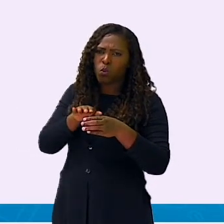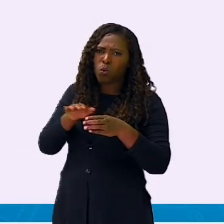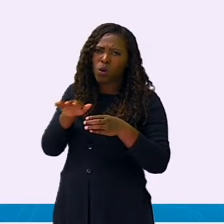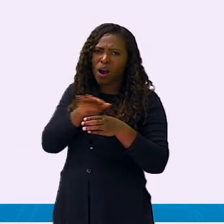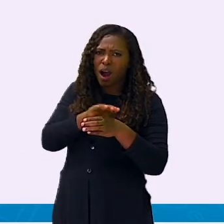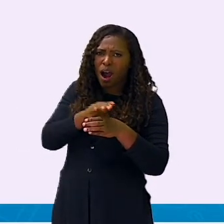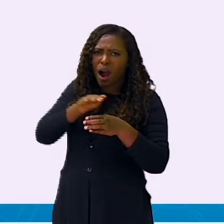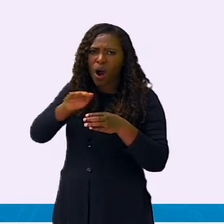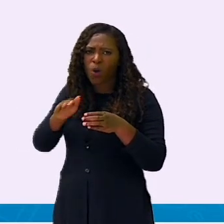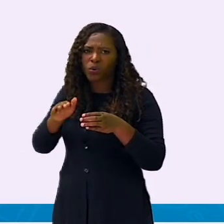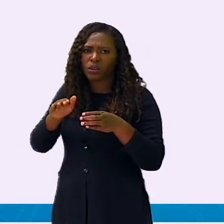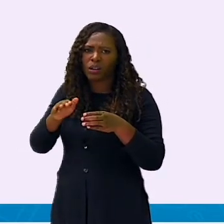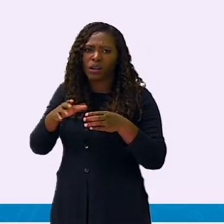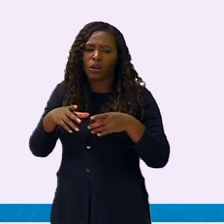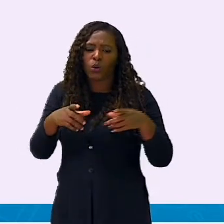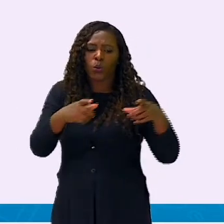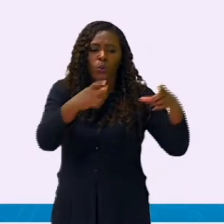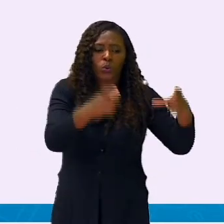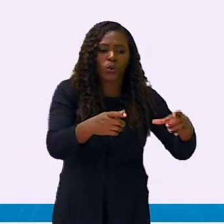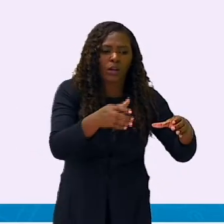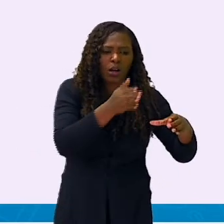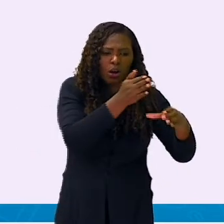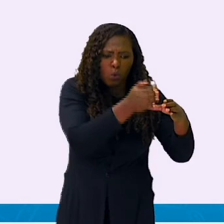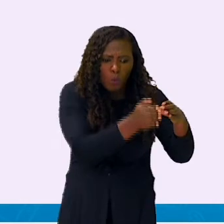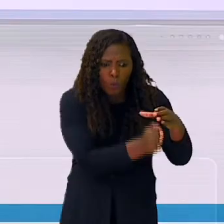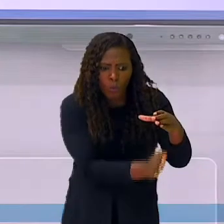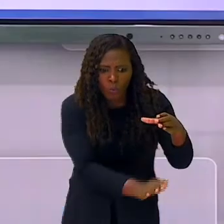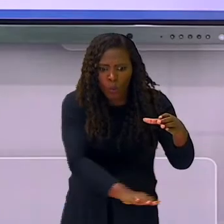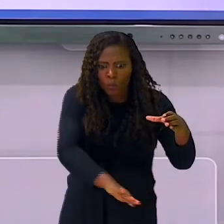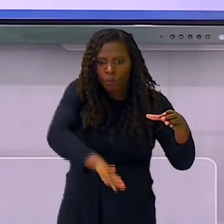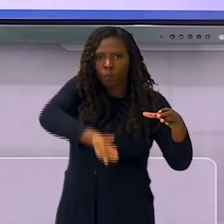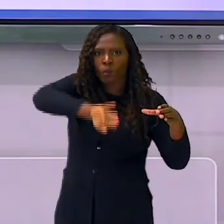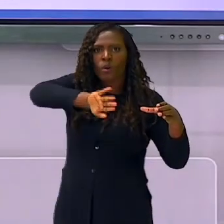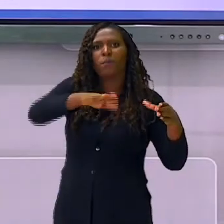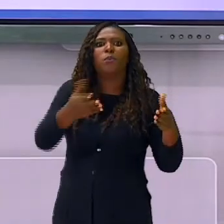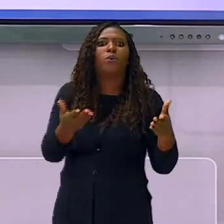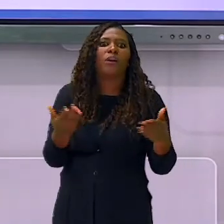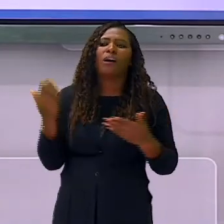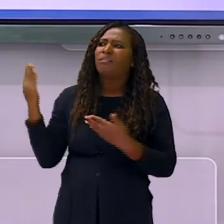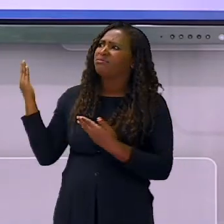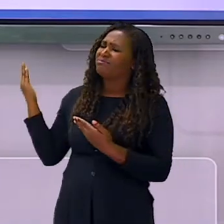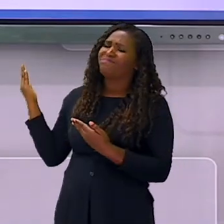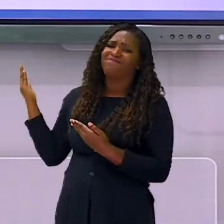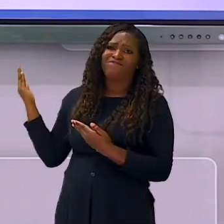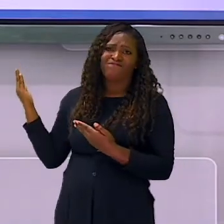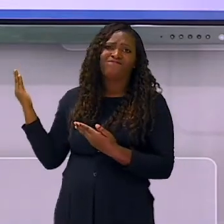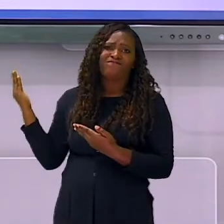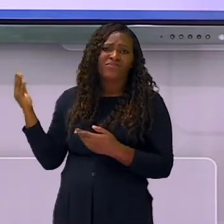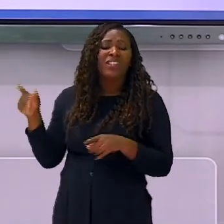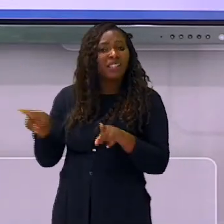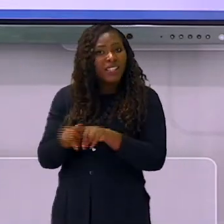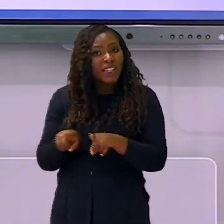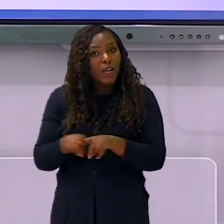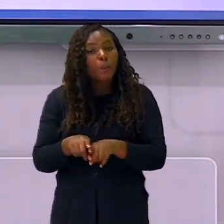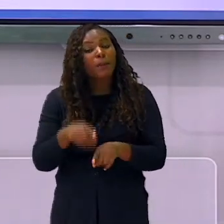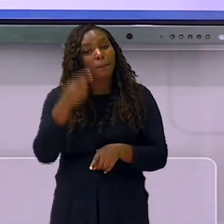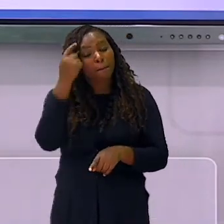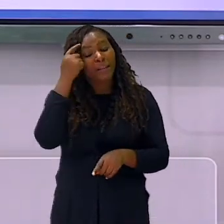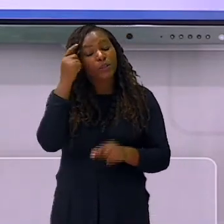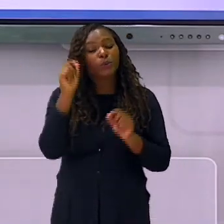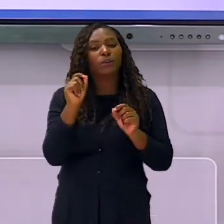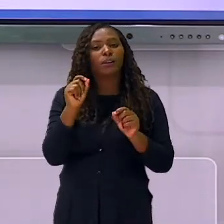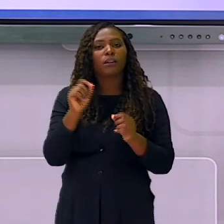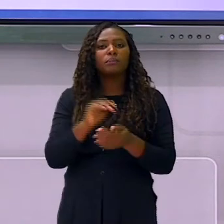E também temos que ficar ligados nas coisas que são penduradas nas paredes, como filtros de água